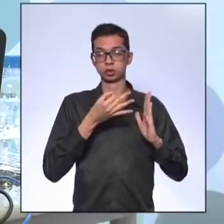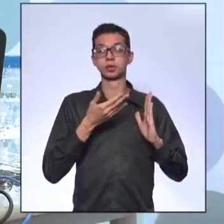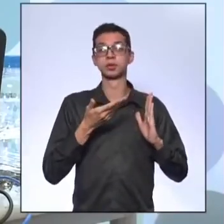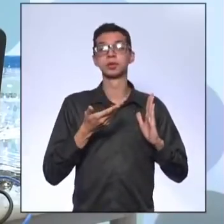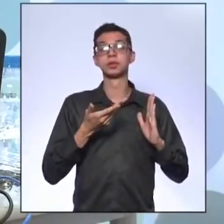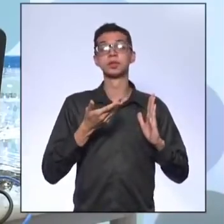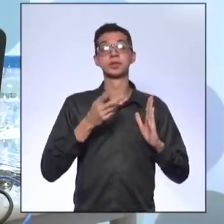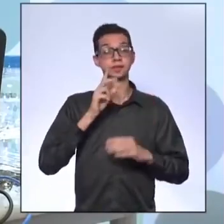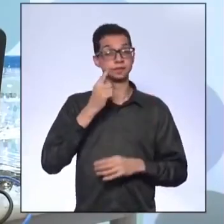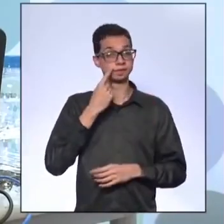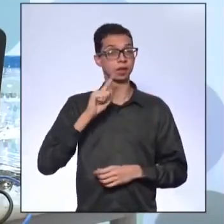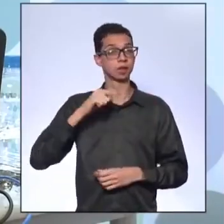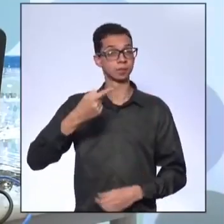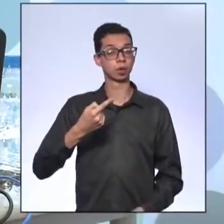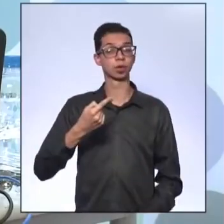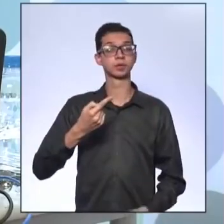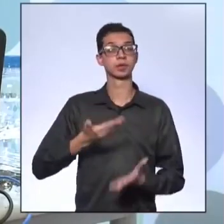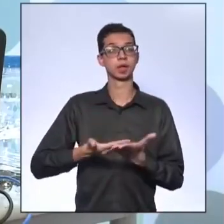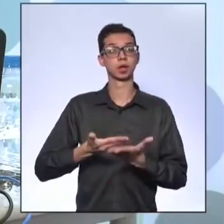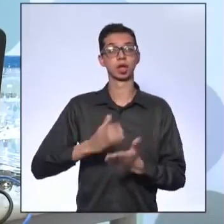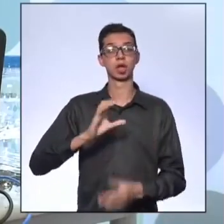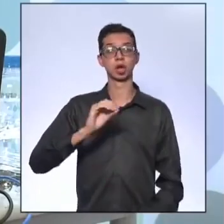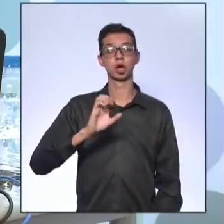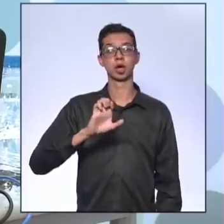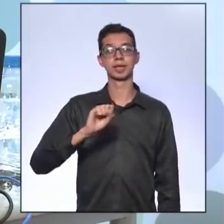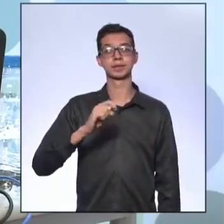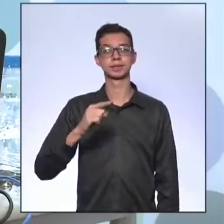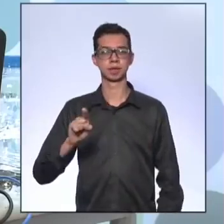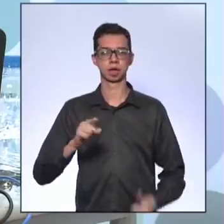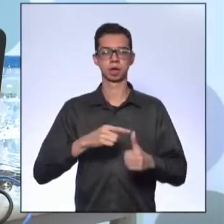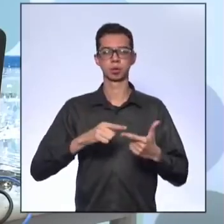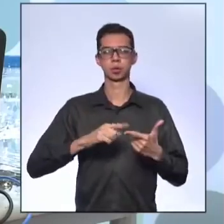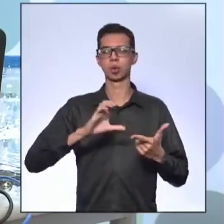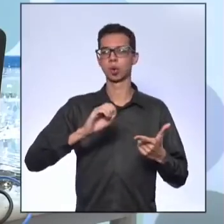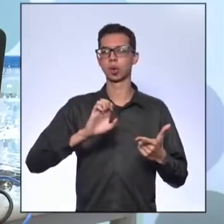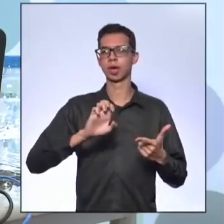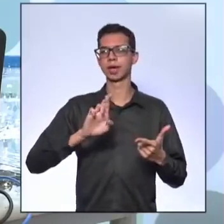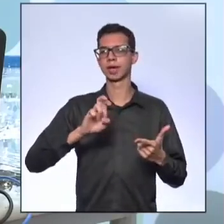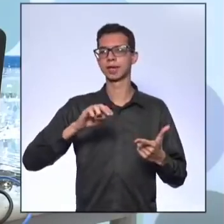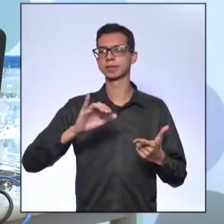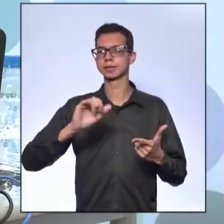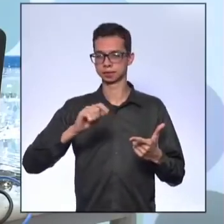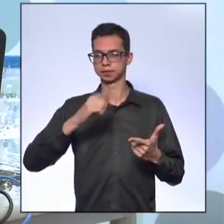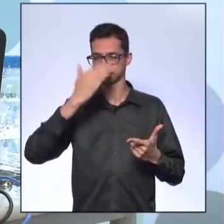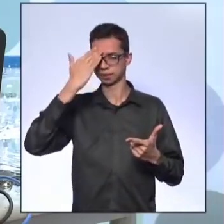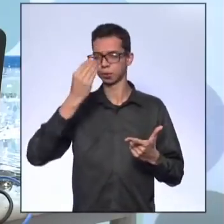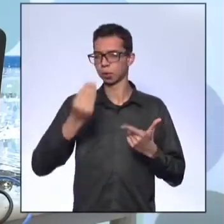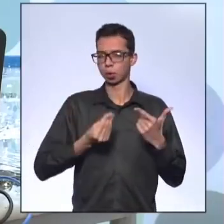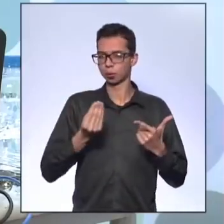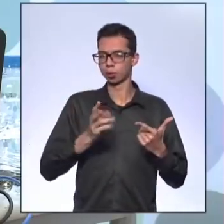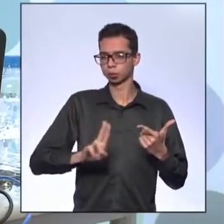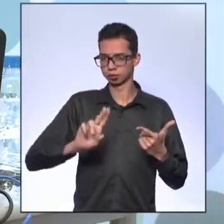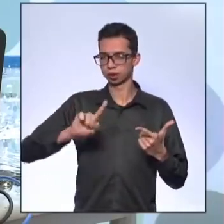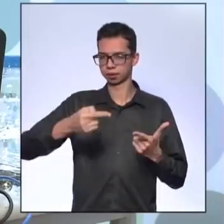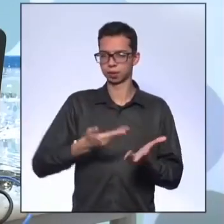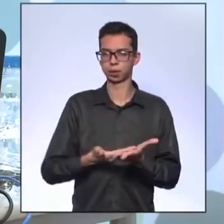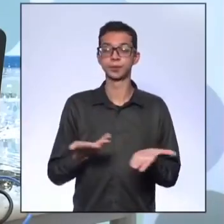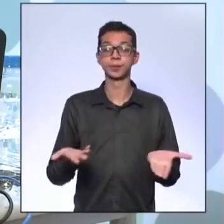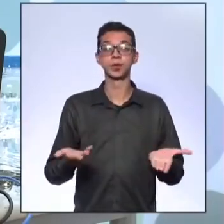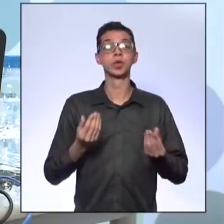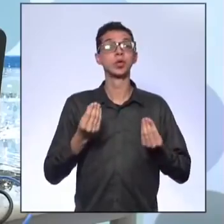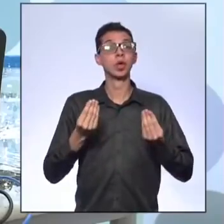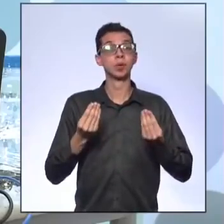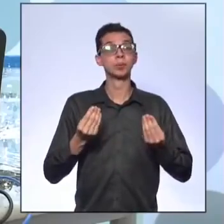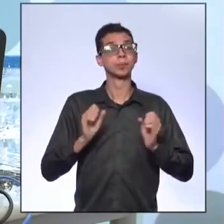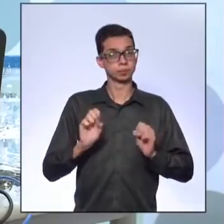quando usar e como usar, tá? Então, vamos lá. Provérbios, alusões históricas, entre outras. Então, a gente pode usar, sim, desde que tenha